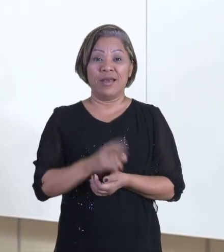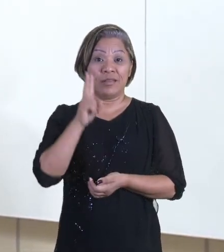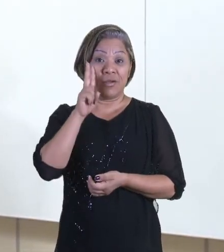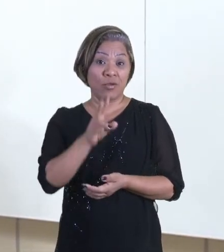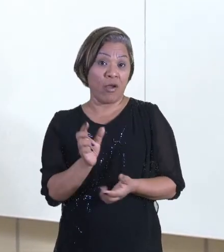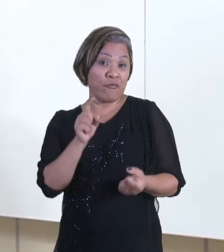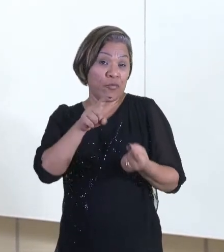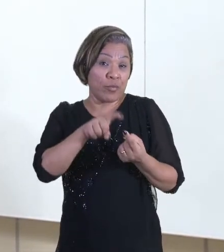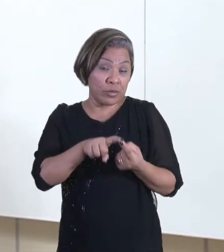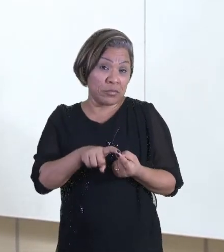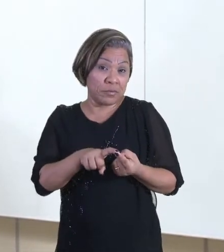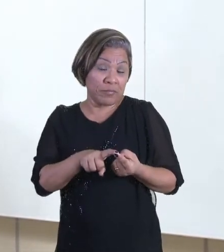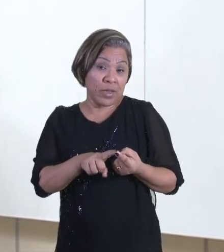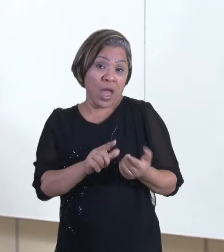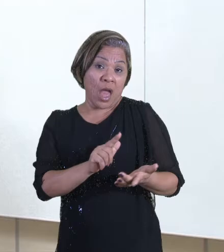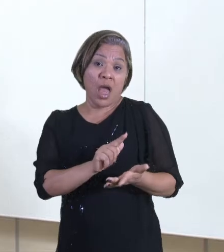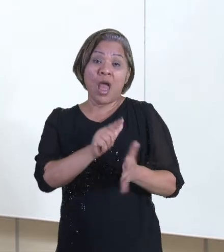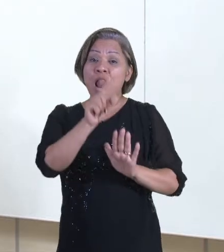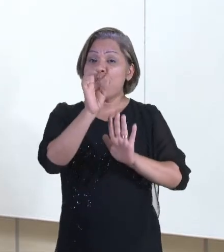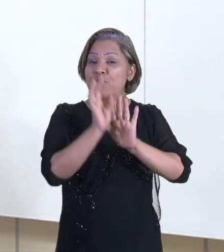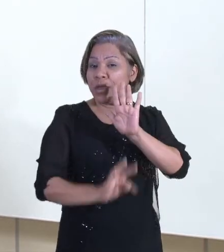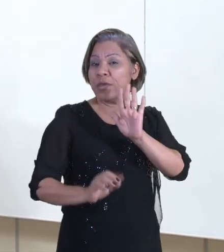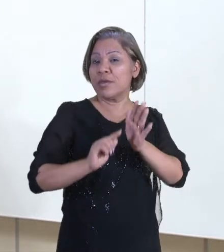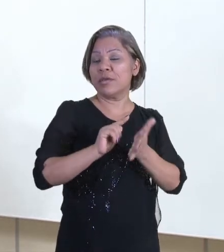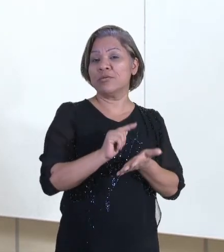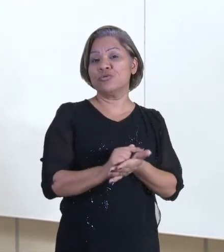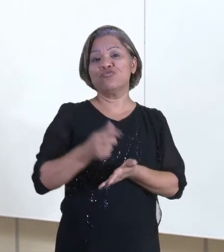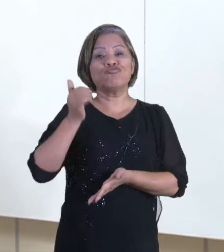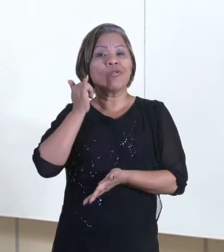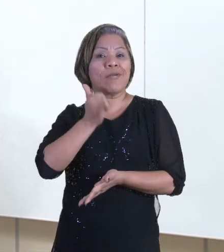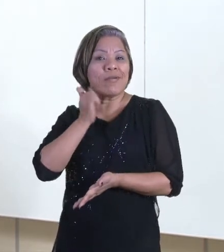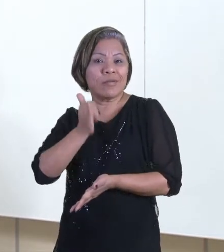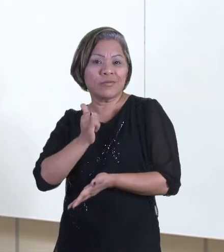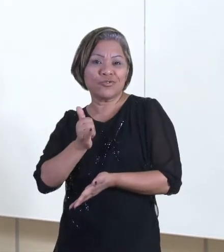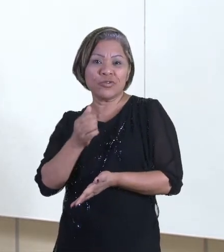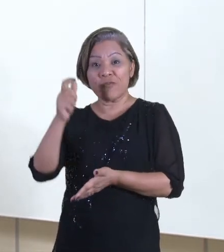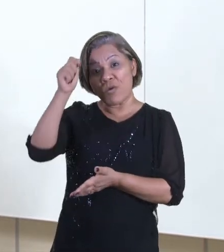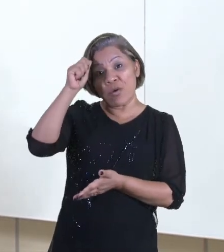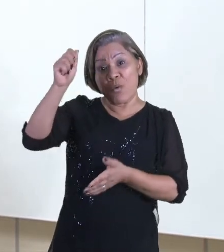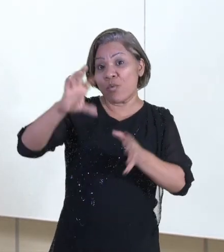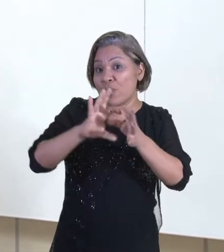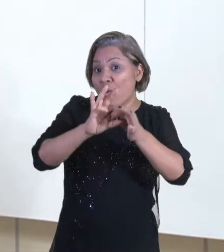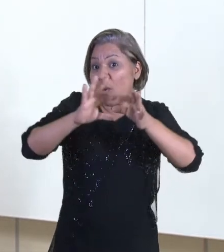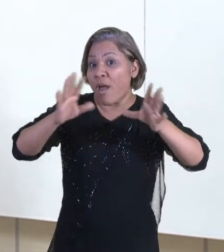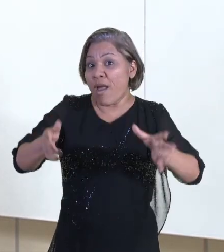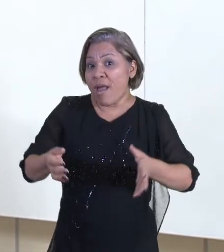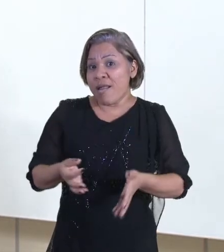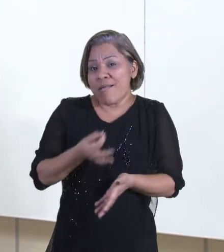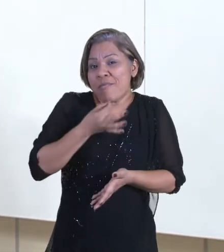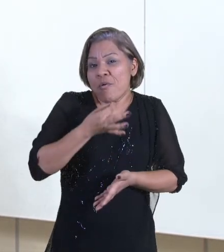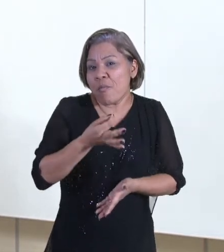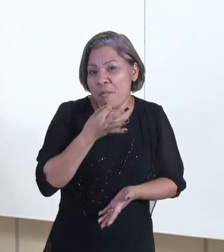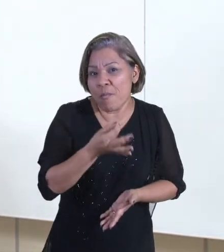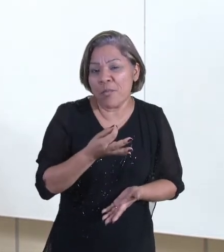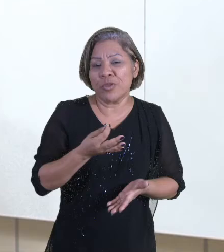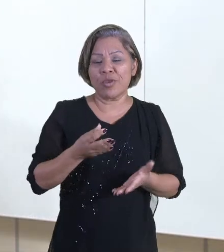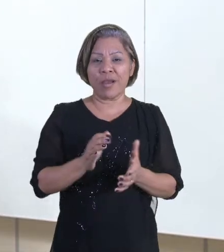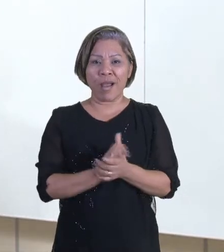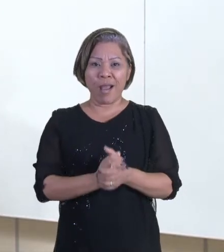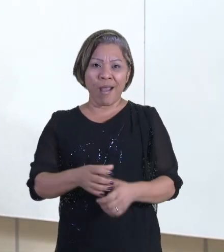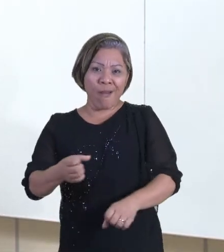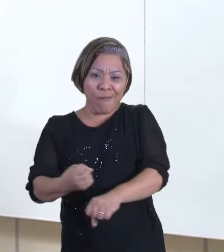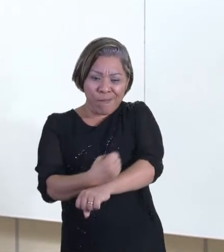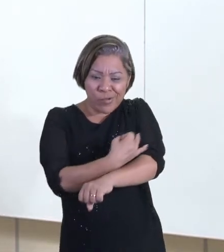texto narrativo, que o autor é livre para expor suas ideias, é livre para colocar suas emoções